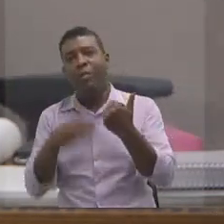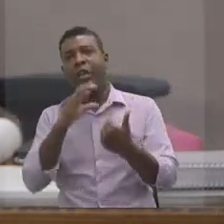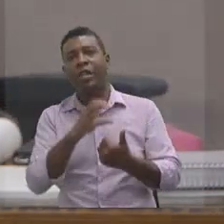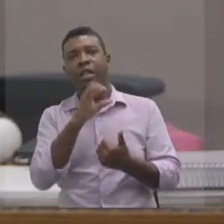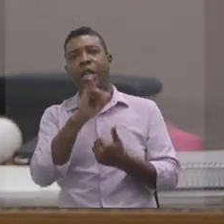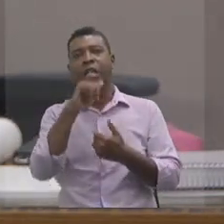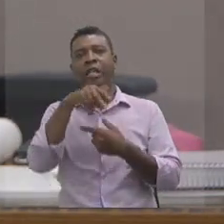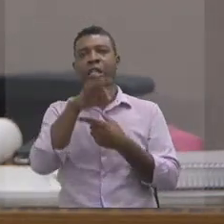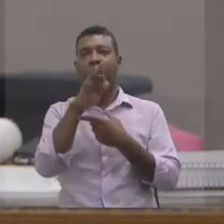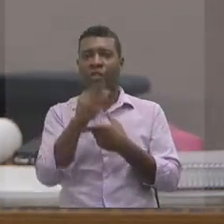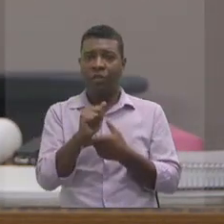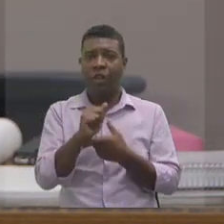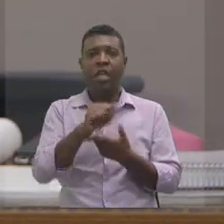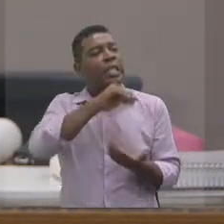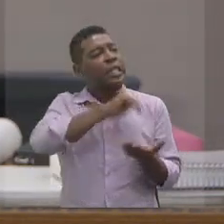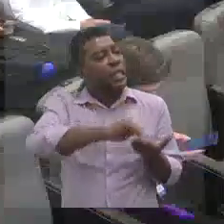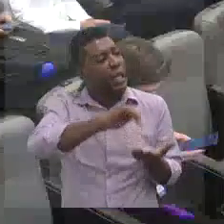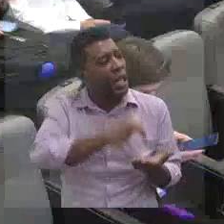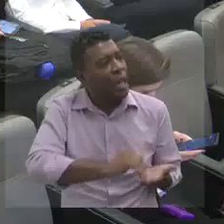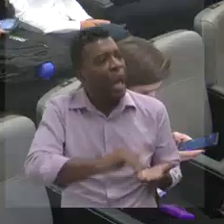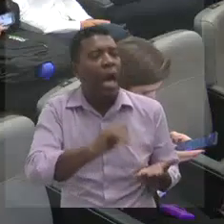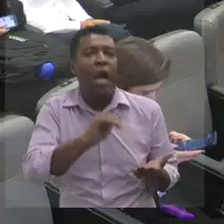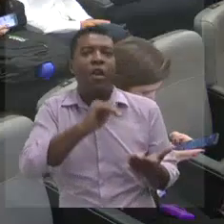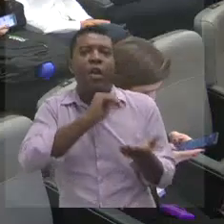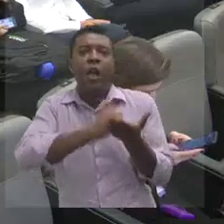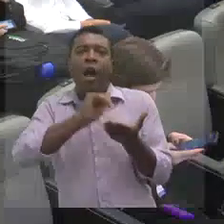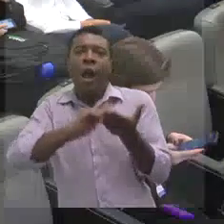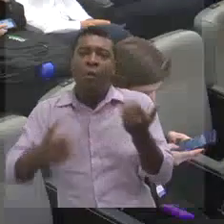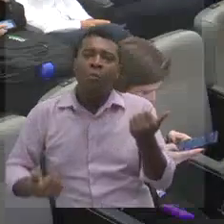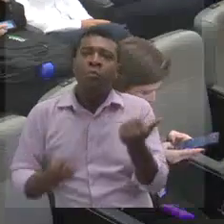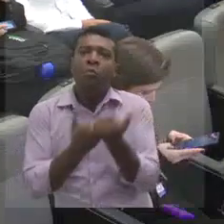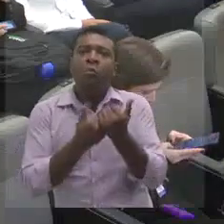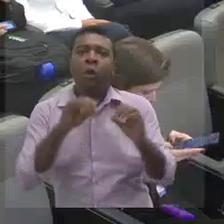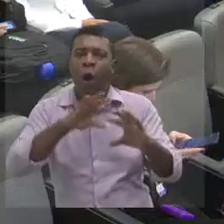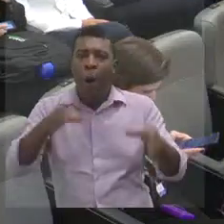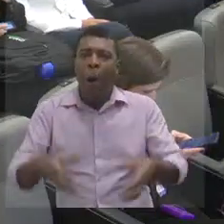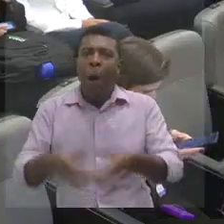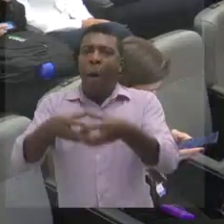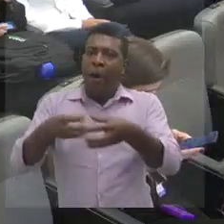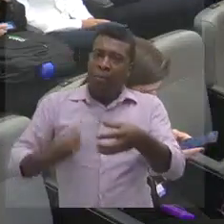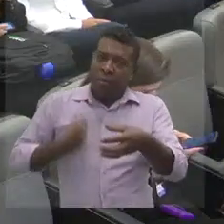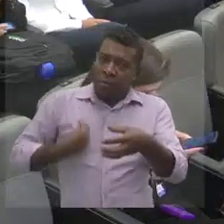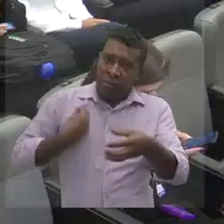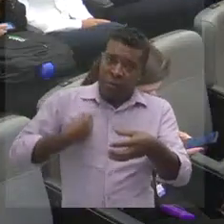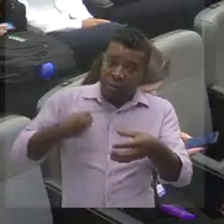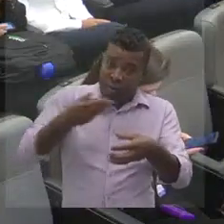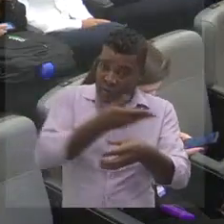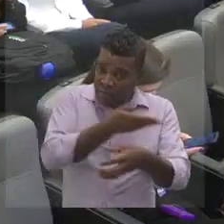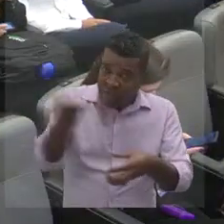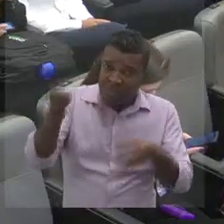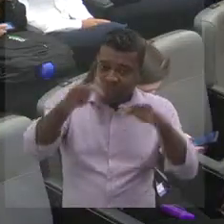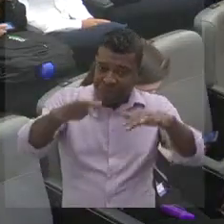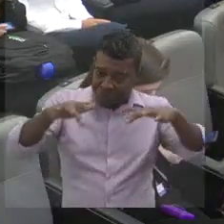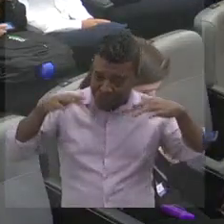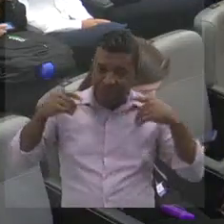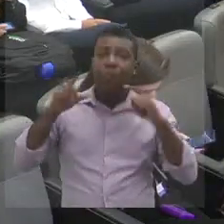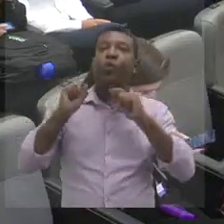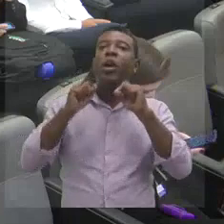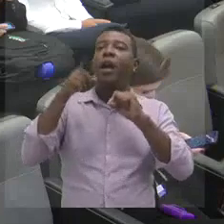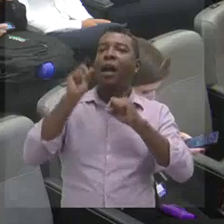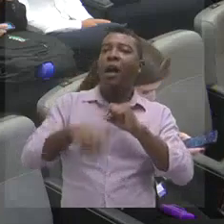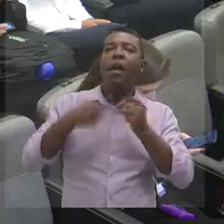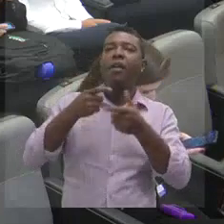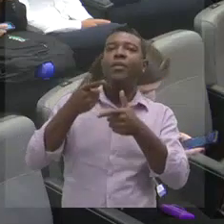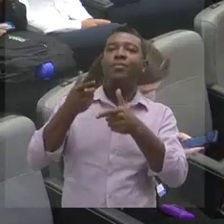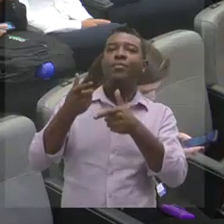subsecretários é nosso secretário de junto então toda a equipe aqui né Para a gente poder juntos aqui prestar contas né do trabalho que